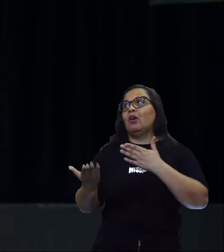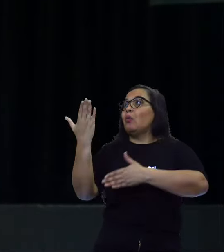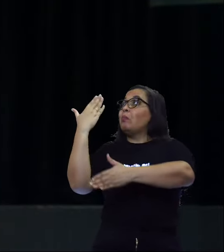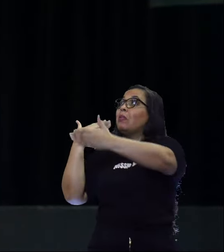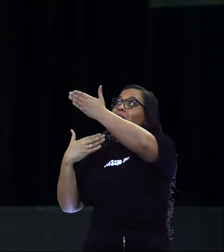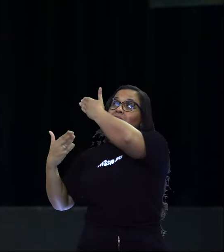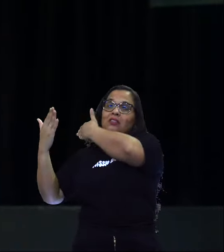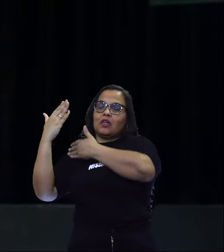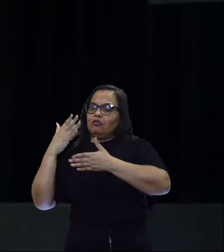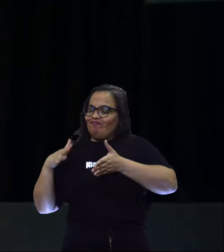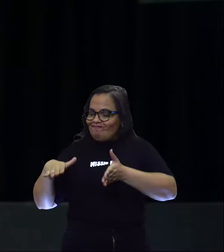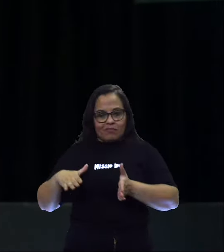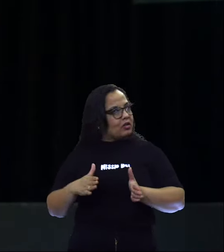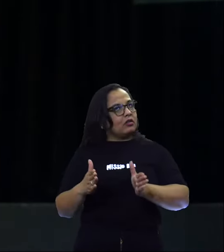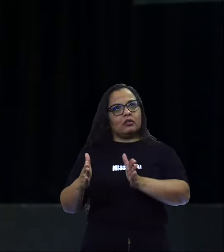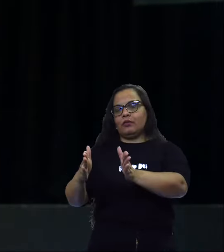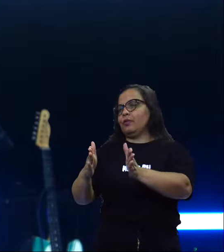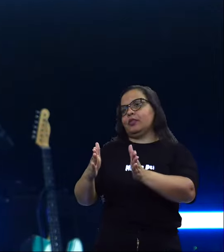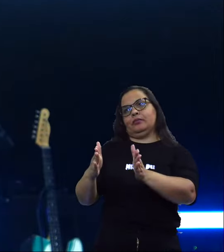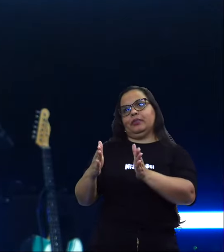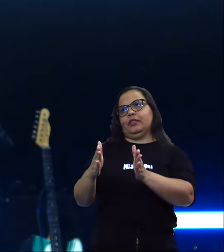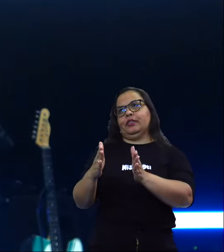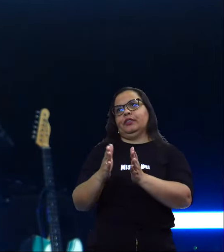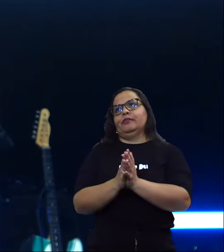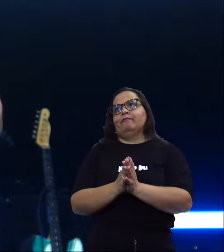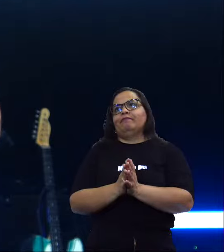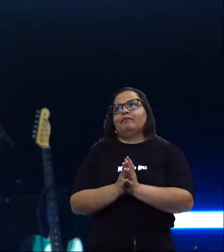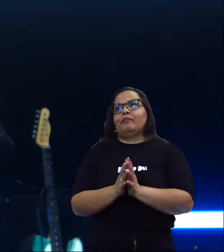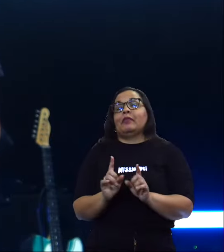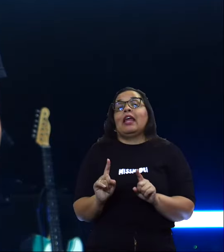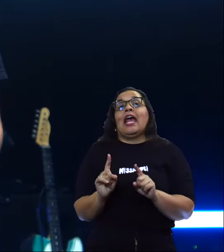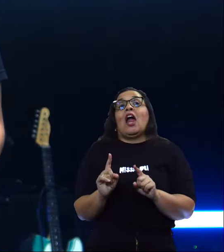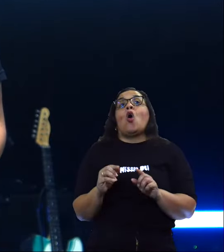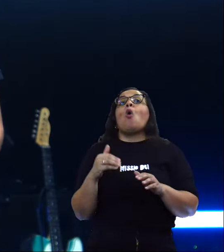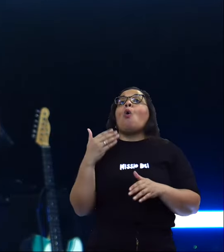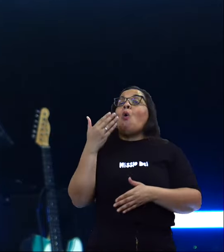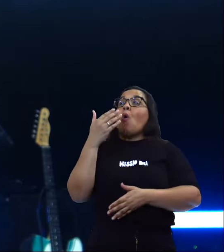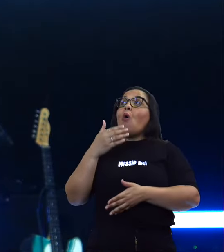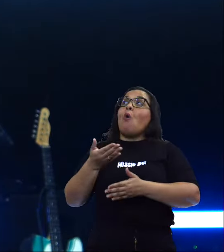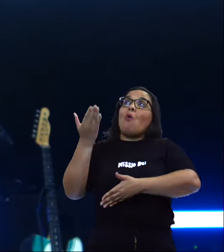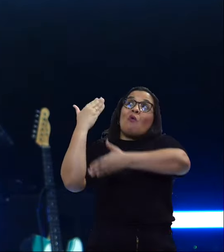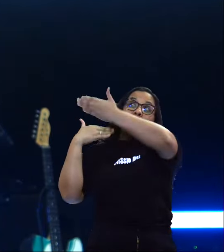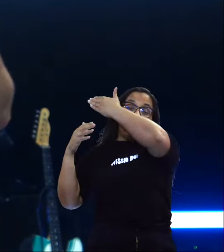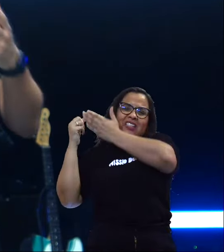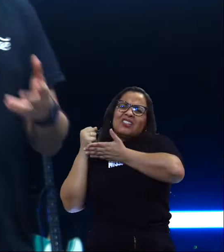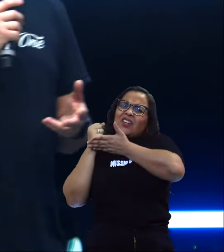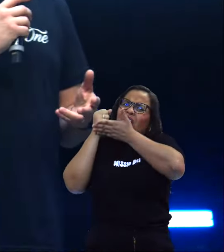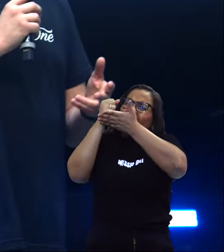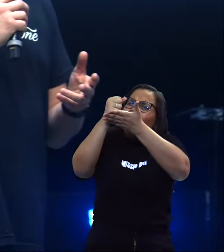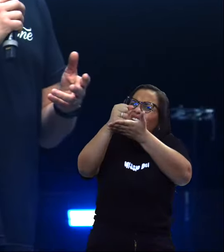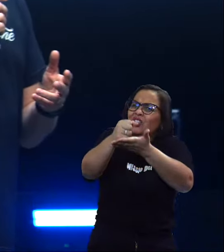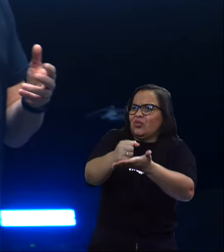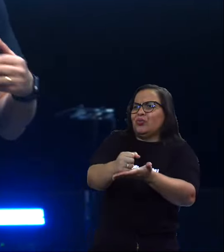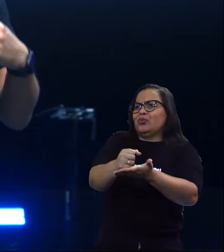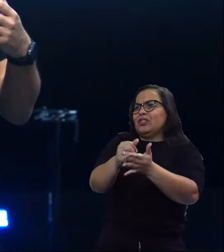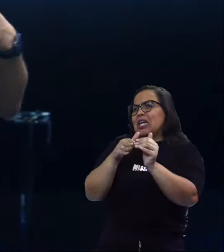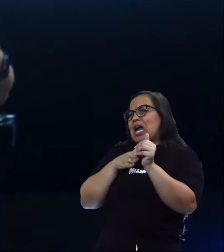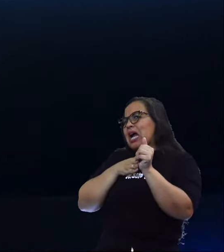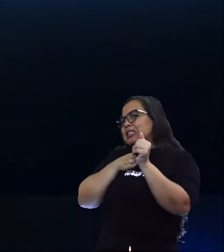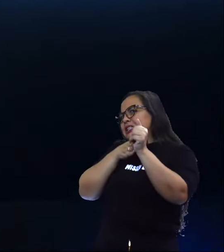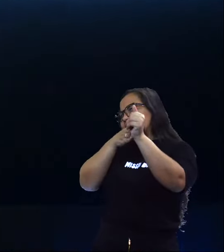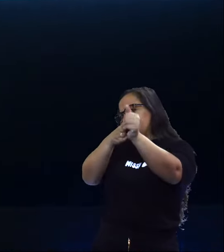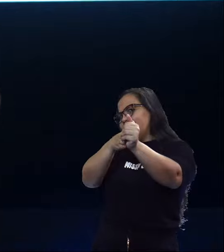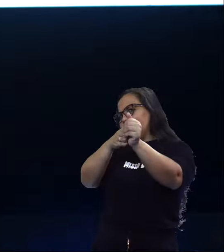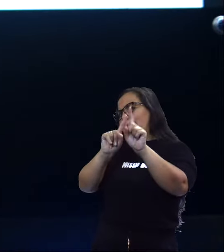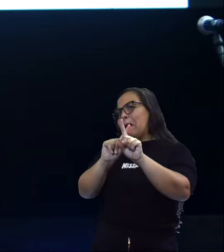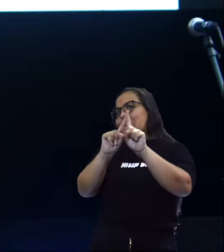aquilo que nos impulsiona, aquilo que nos direciona para coisas que Deus tem para realizar ainda à nossa frente. Eu não sei quanto tempo